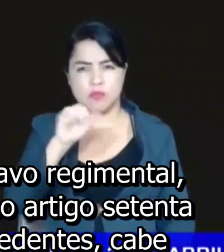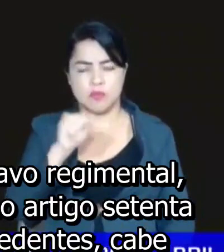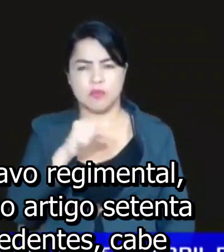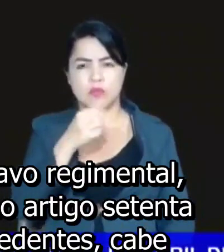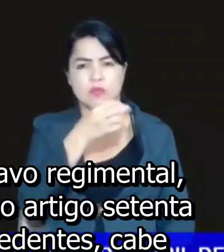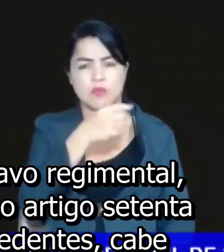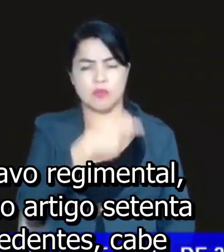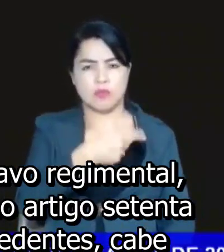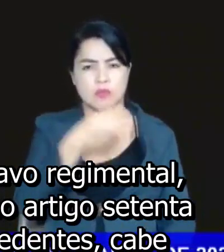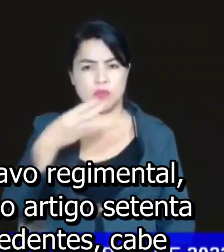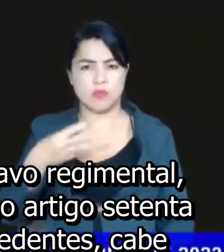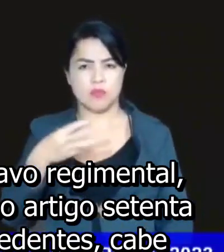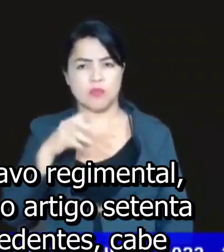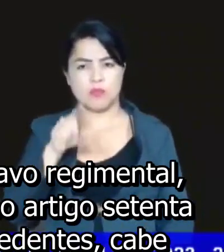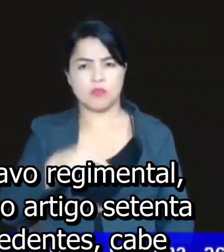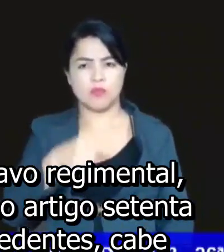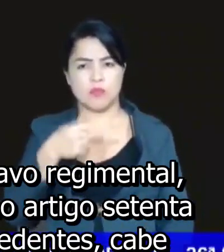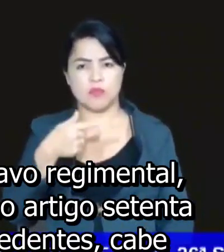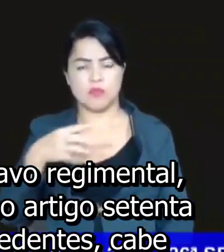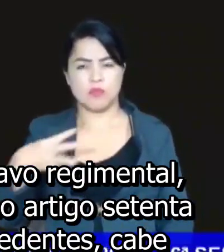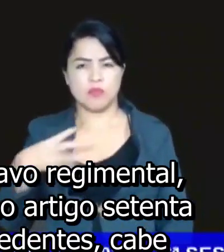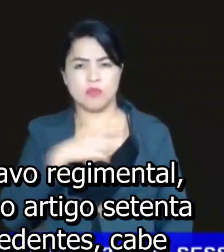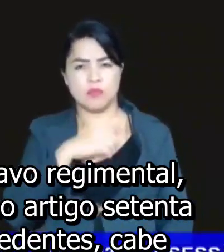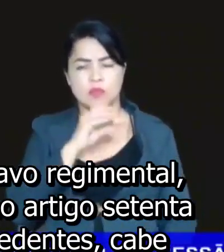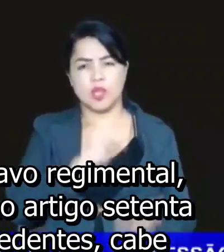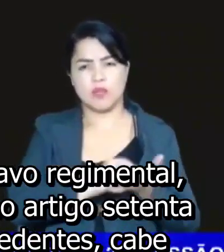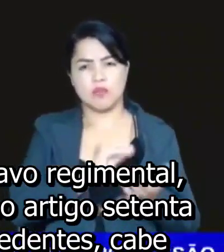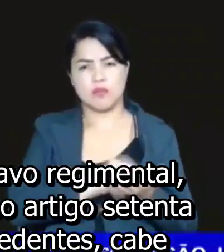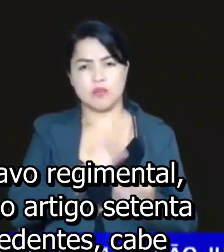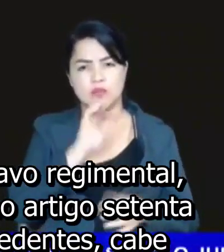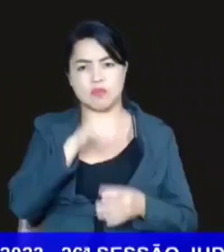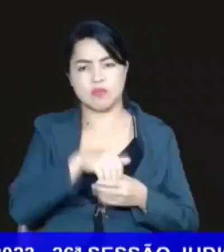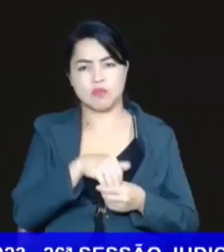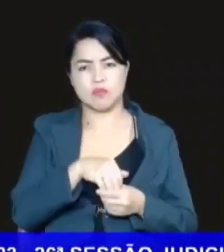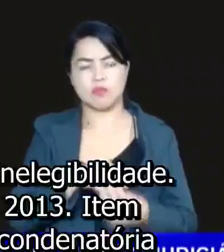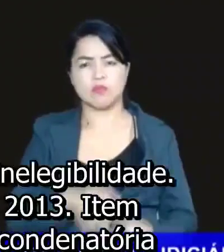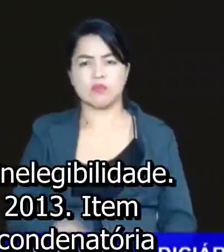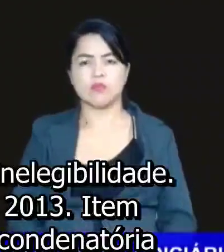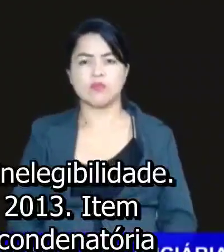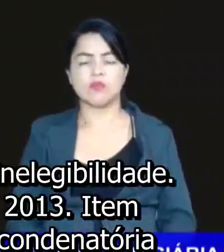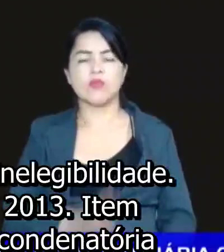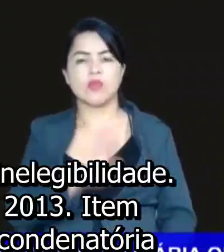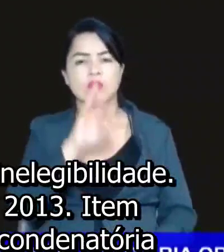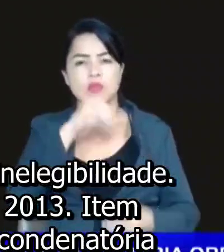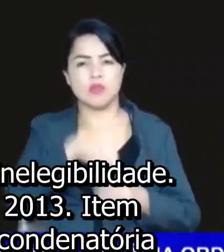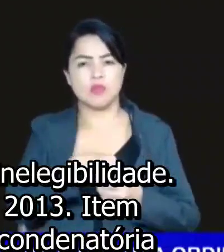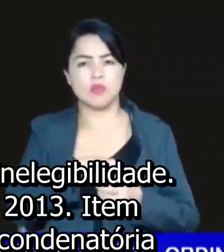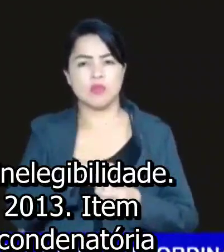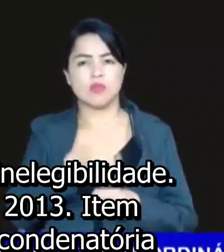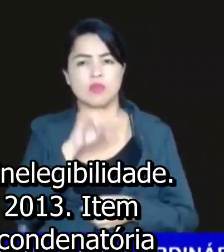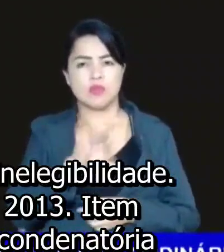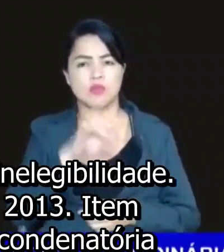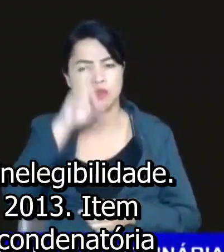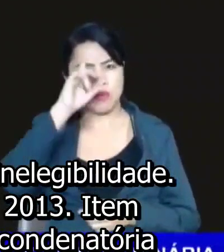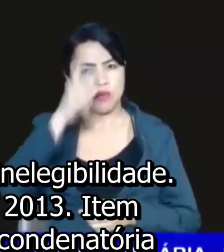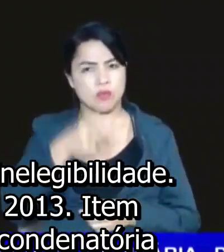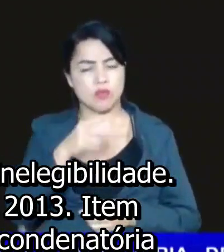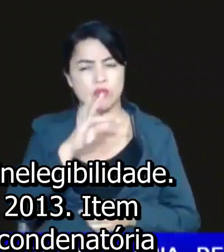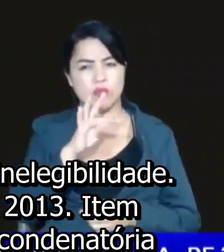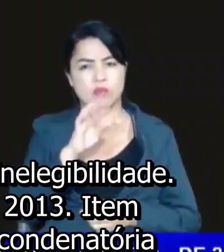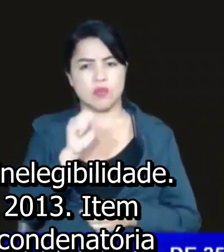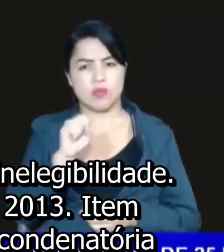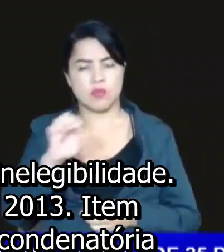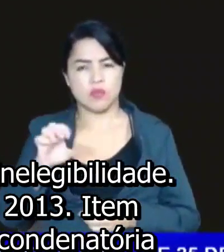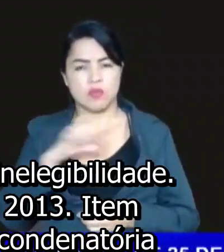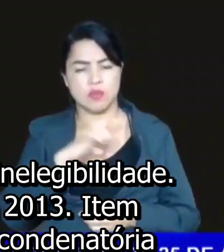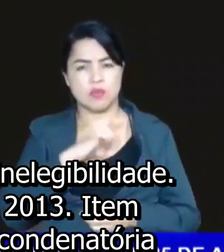Lei 9.504, ausência de declaração de inelegibilidade, precedentes. Cabe ação rescisória somente da decisão do TSE que trata